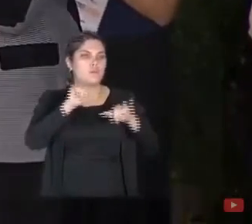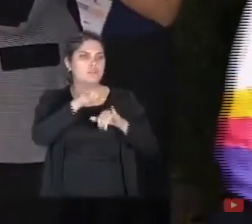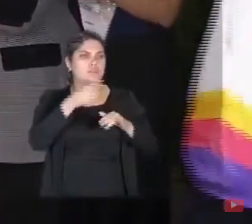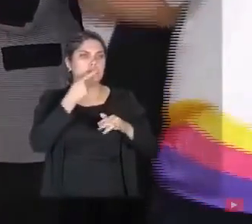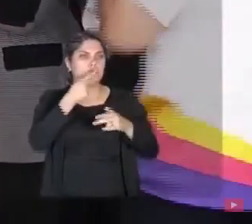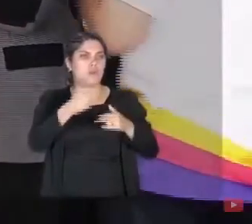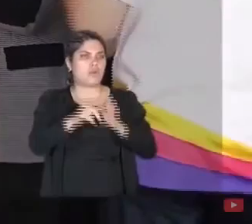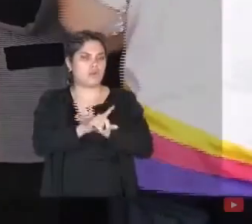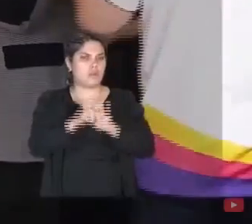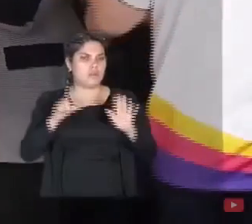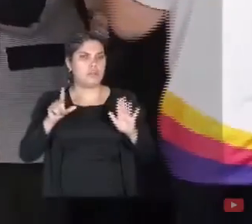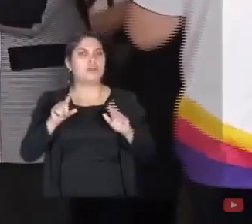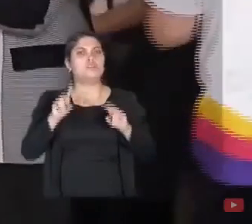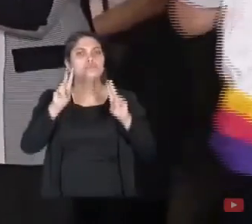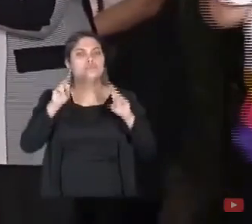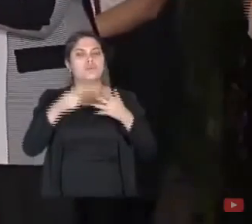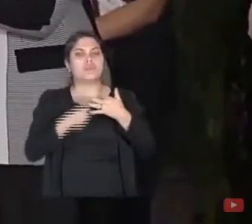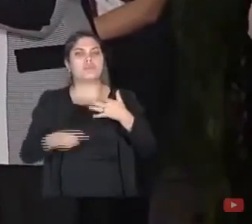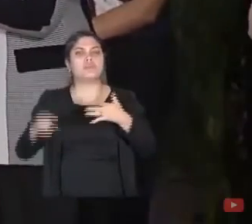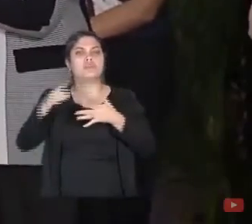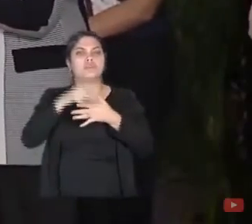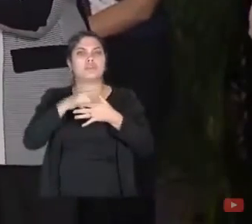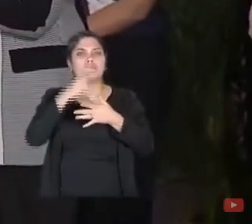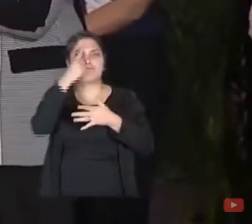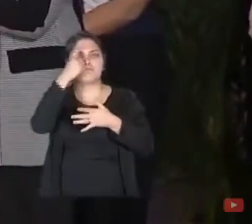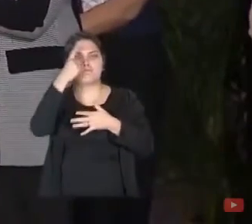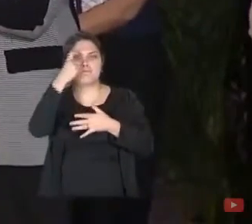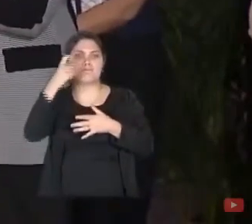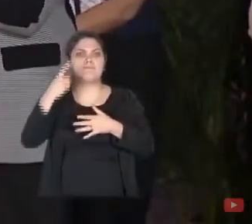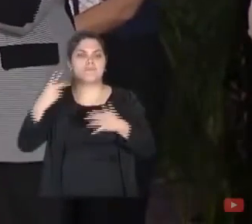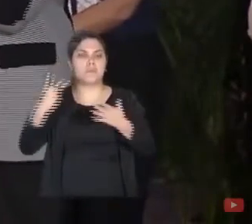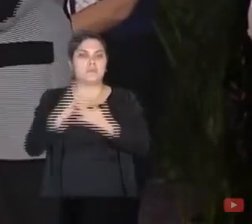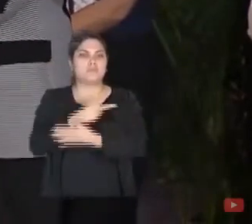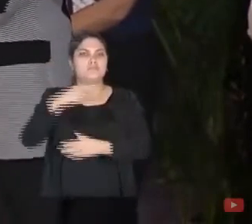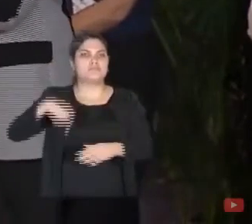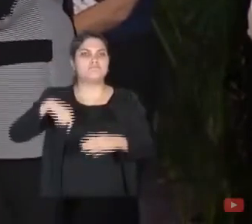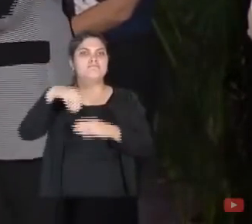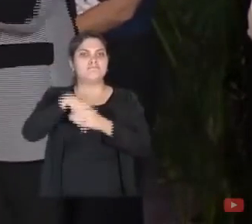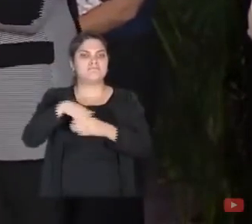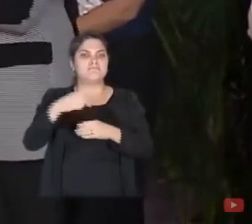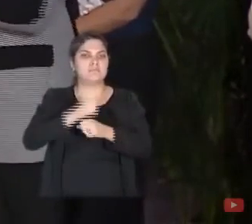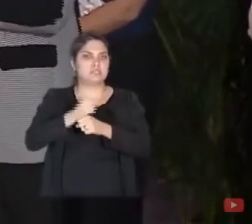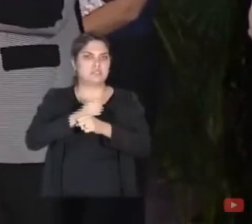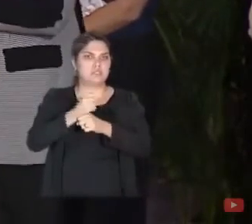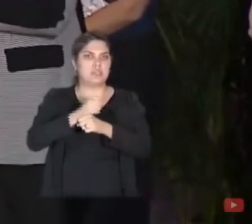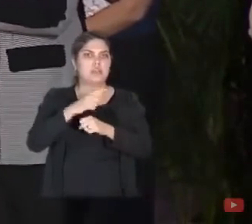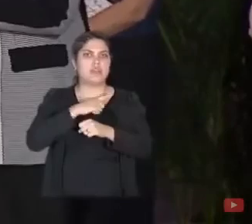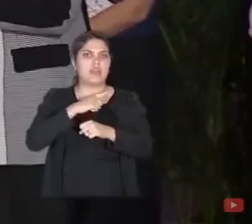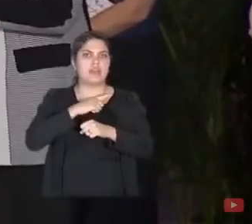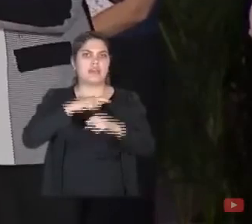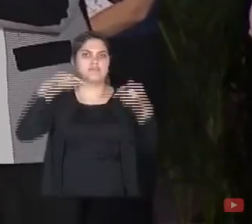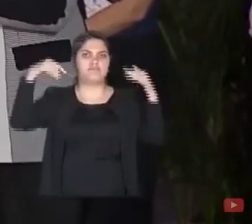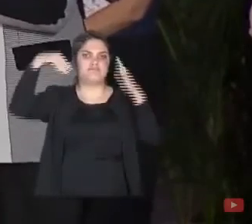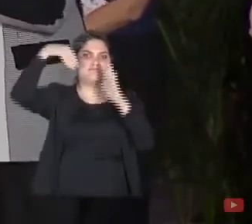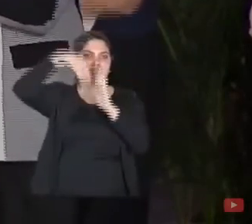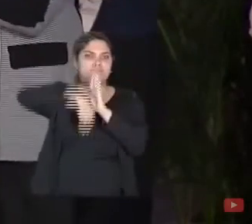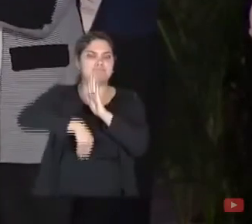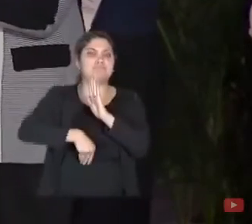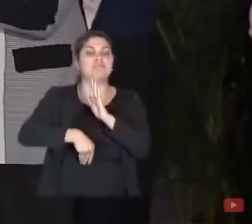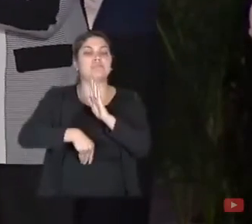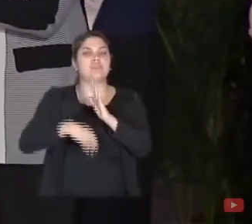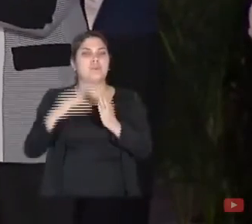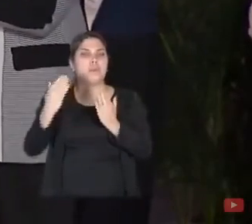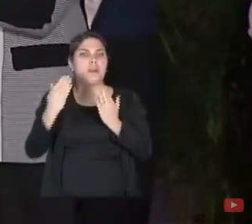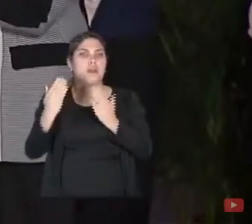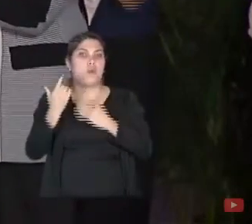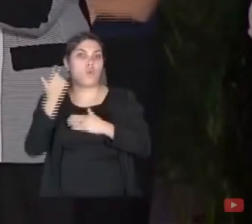disse anteriormente, sobre o nível de violência das eleições nesse ano, que o senhor comentou que foi um nível inferior às outras. Só